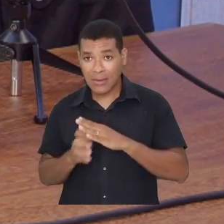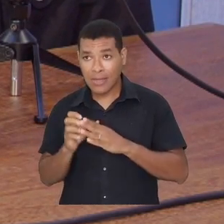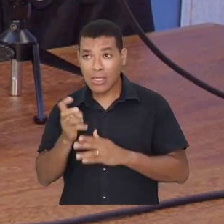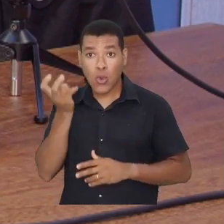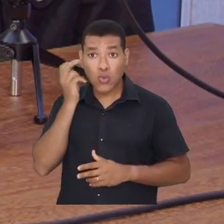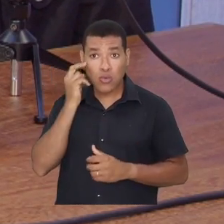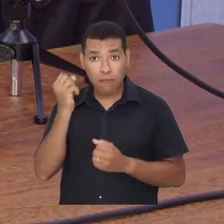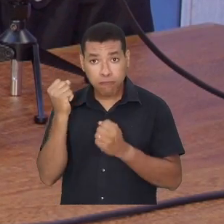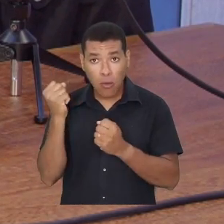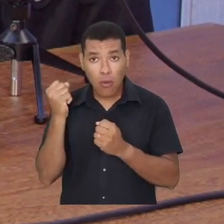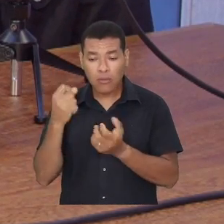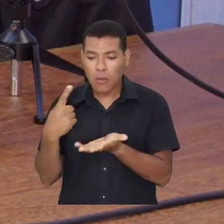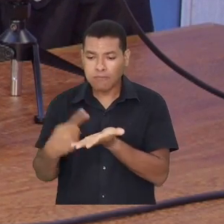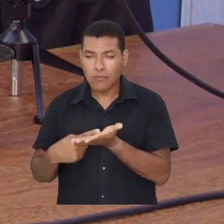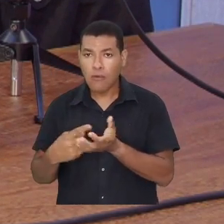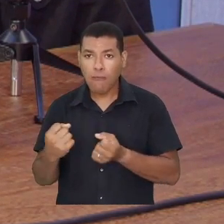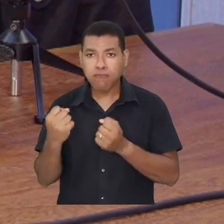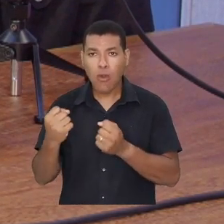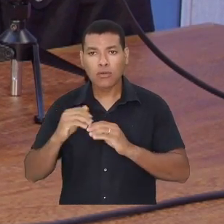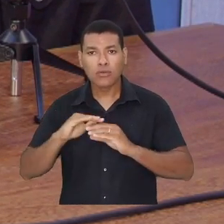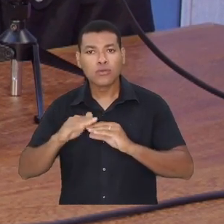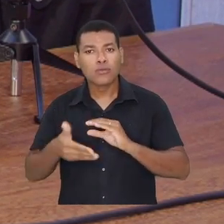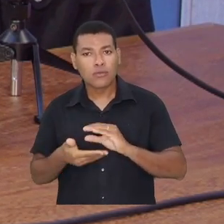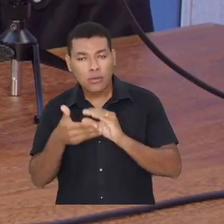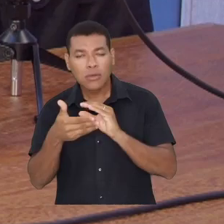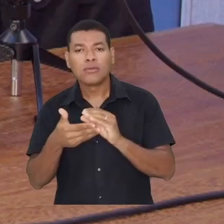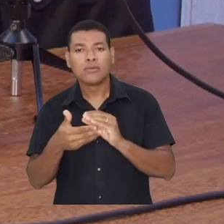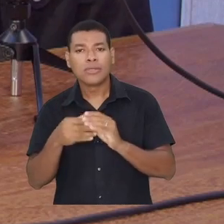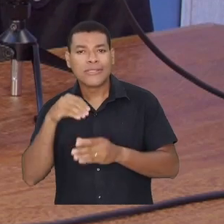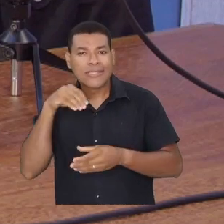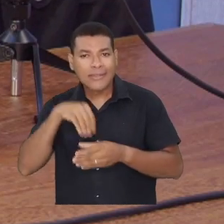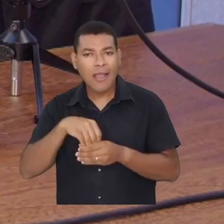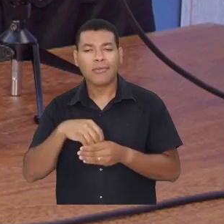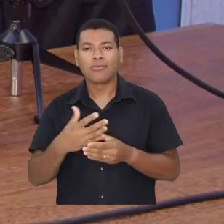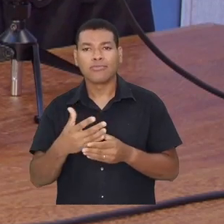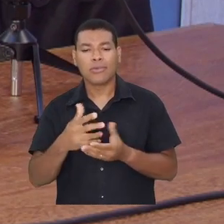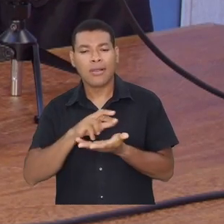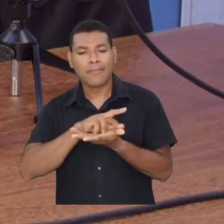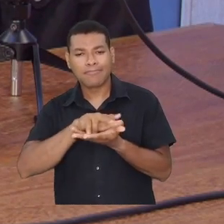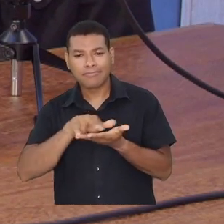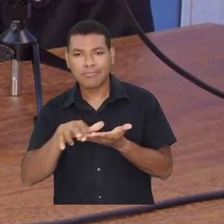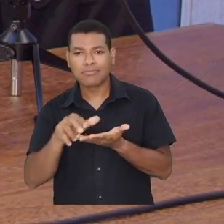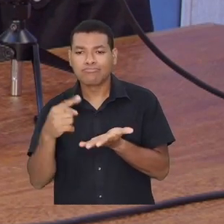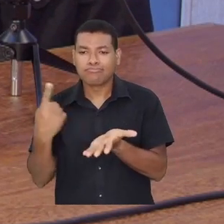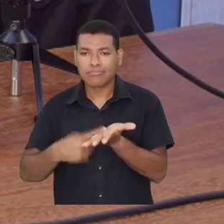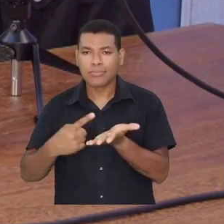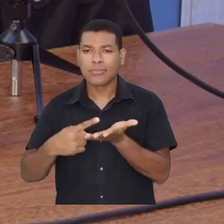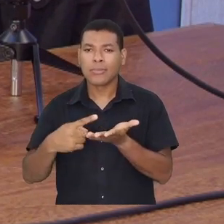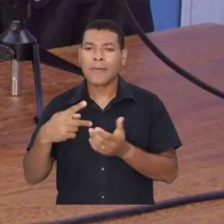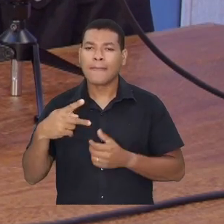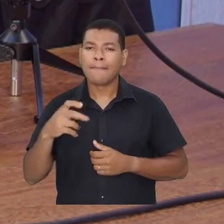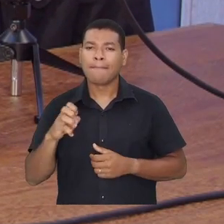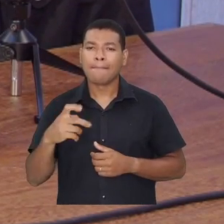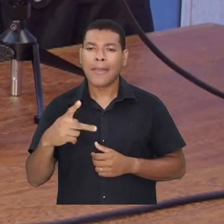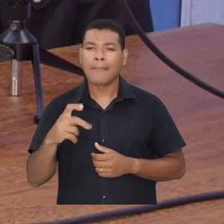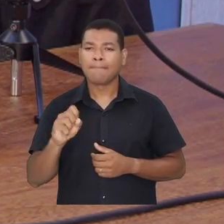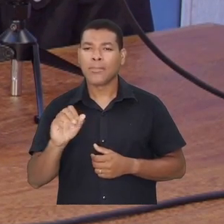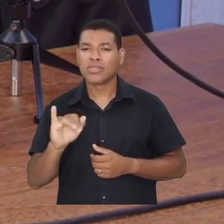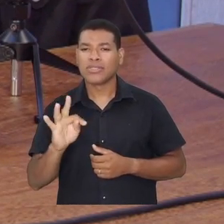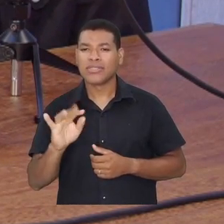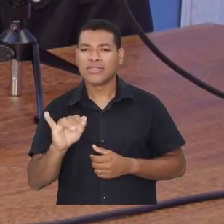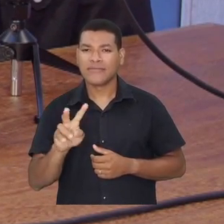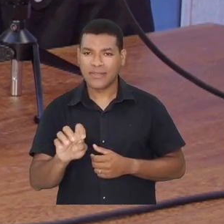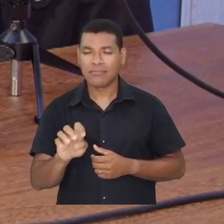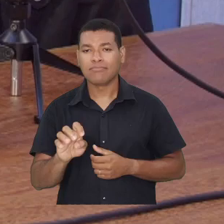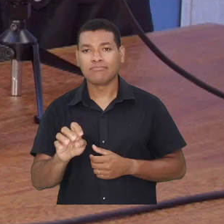com compromissos fortes de sustentabilidade, né? Dentro de toda essa agenda de PEP Positive, a gente tem bastante compromisso